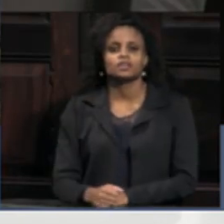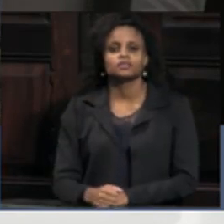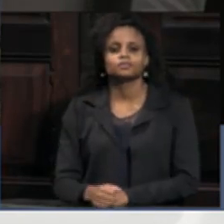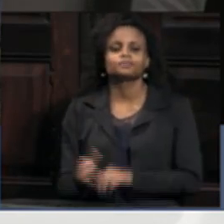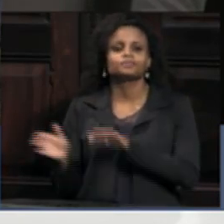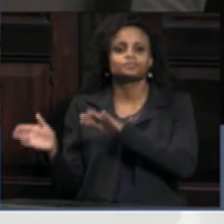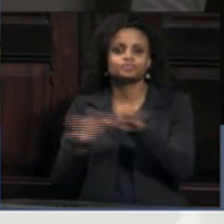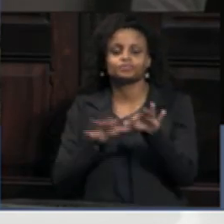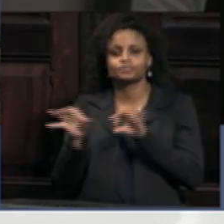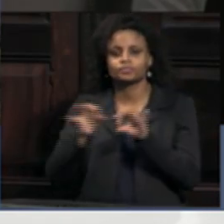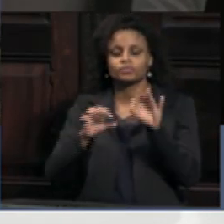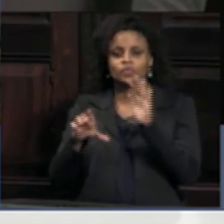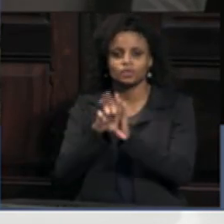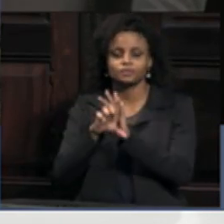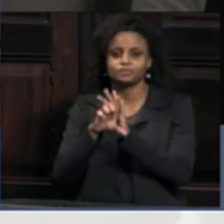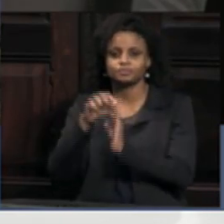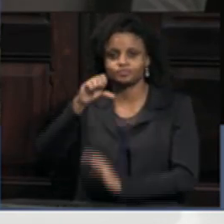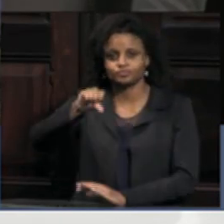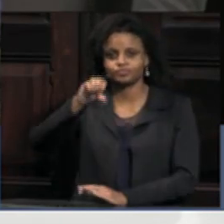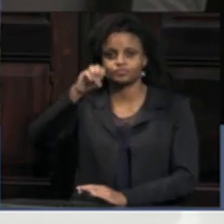Veto total oposto. Projeto de lei